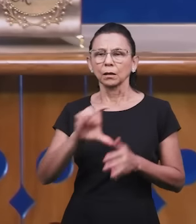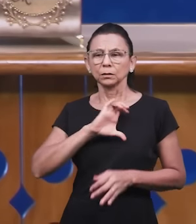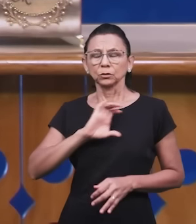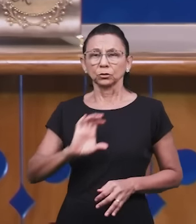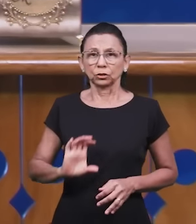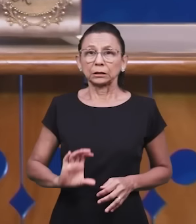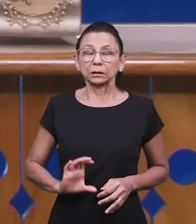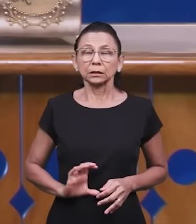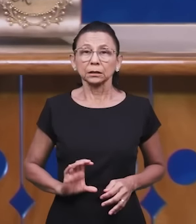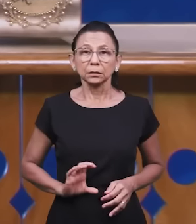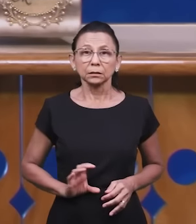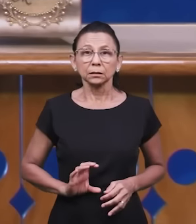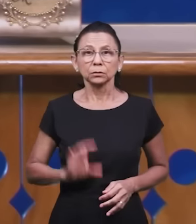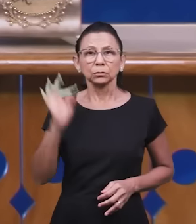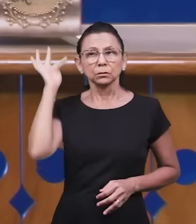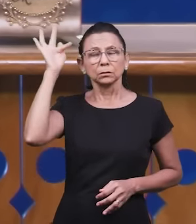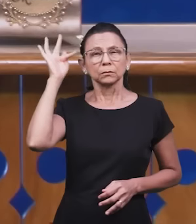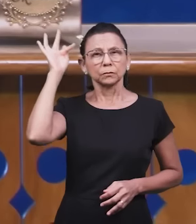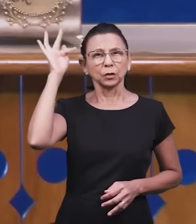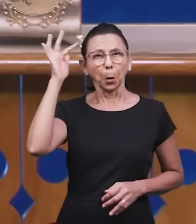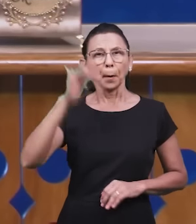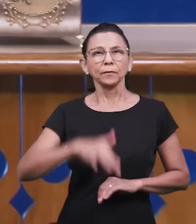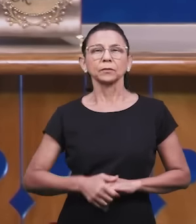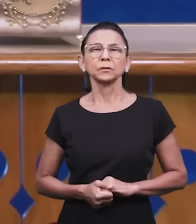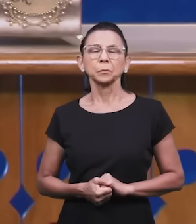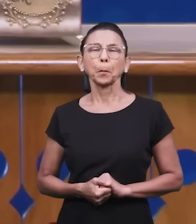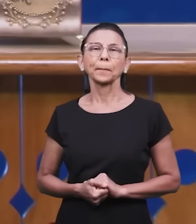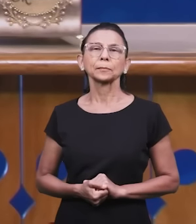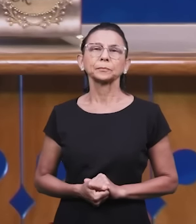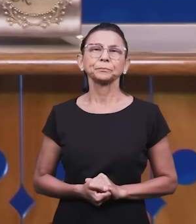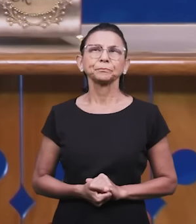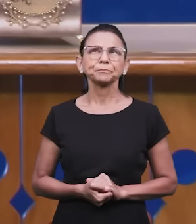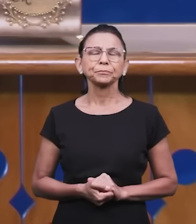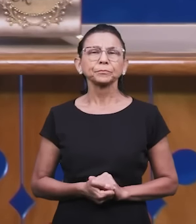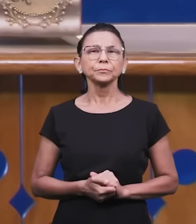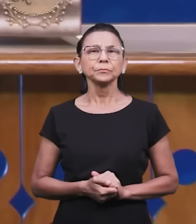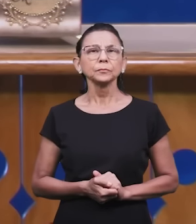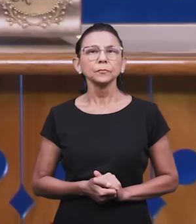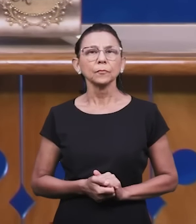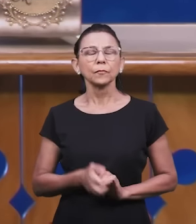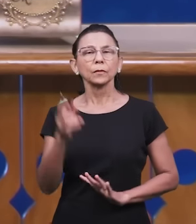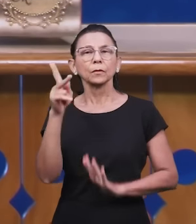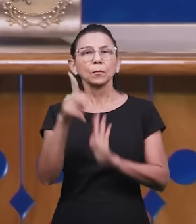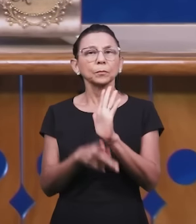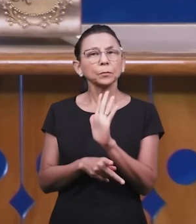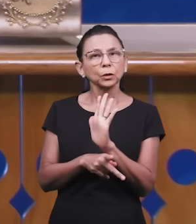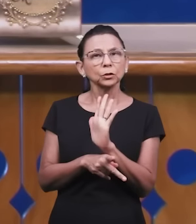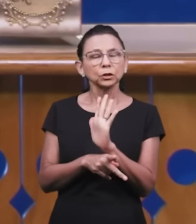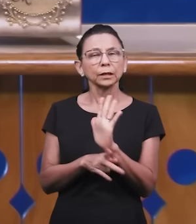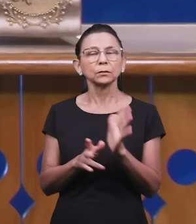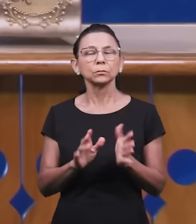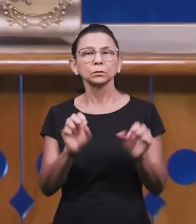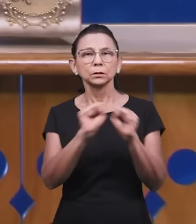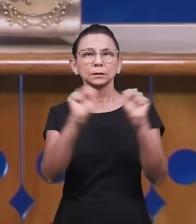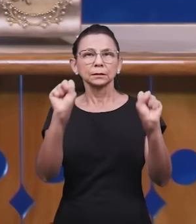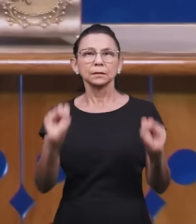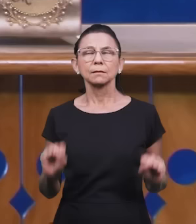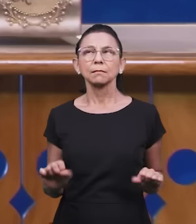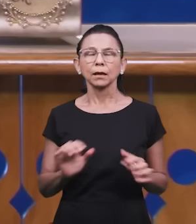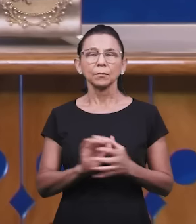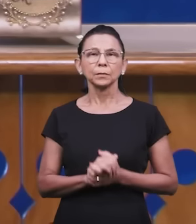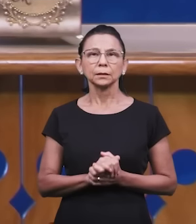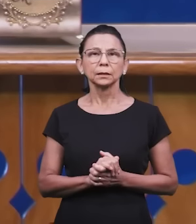já planejou, ele colocou, postulou, né, um sistema planetário que é o sistema que nós